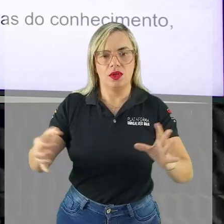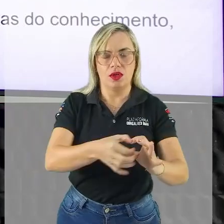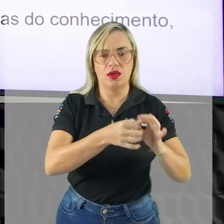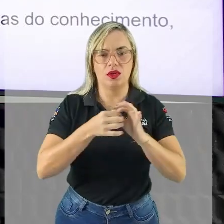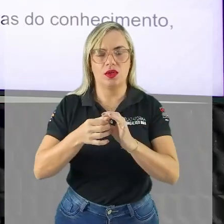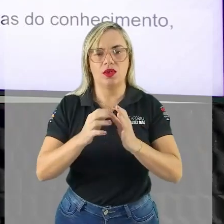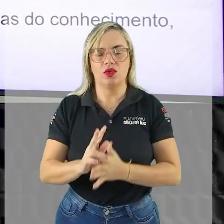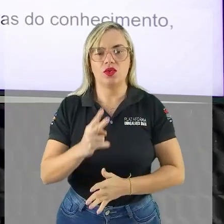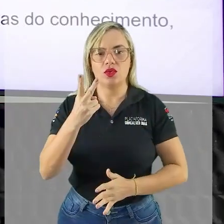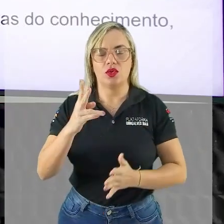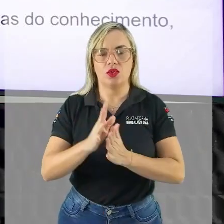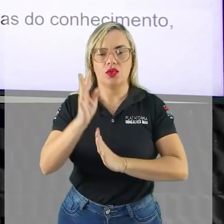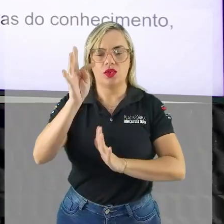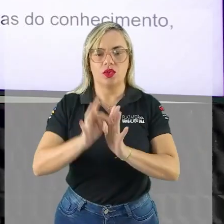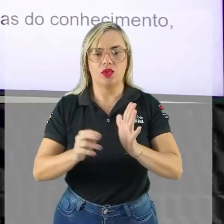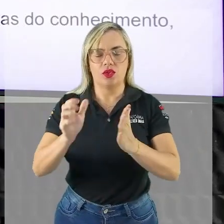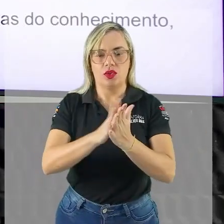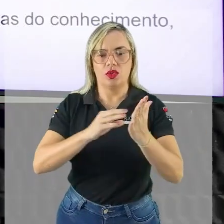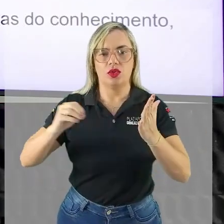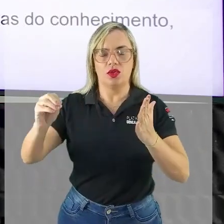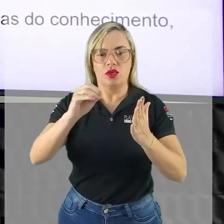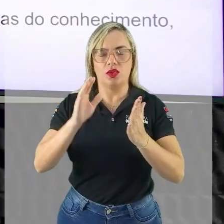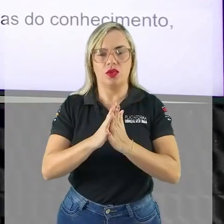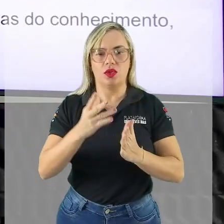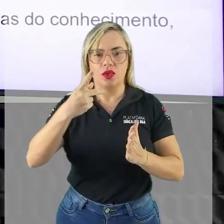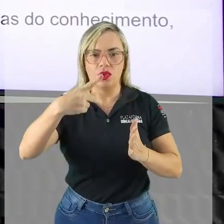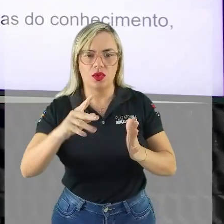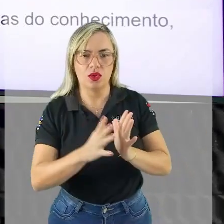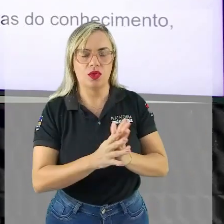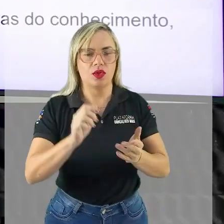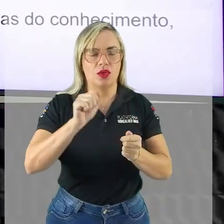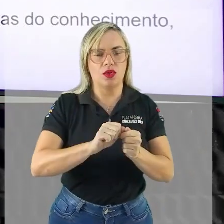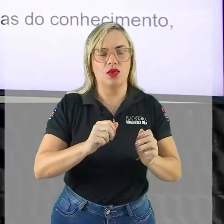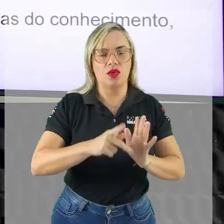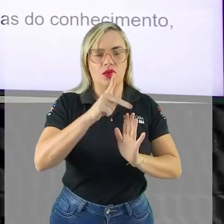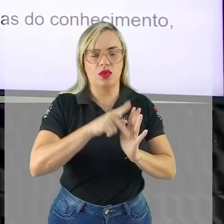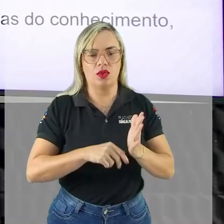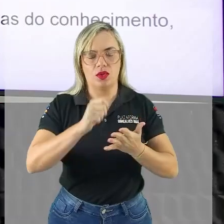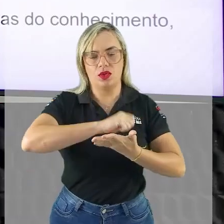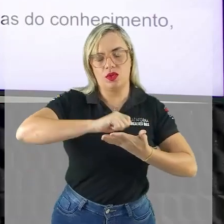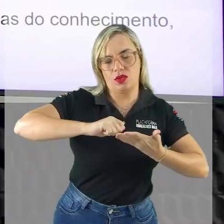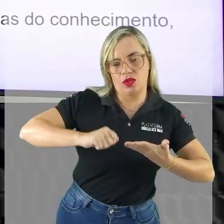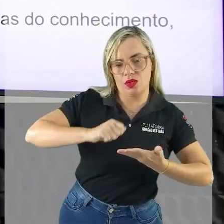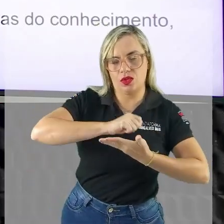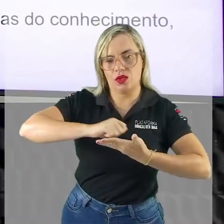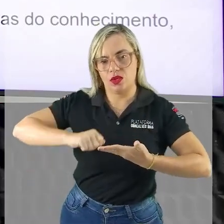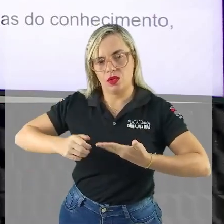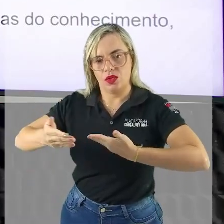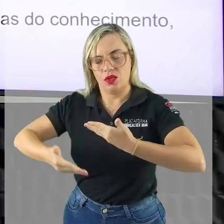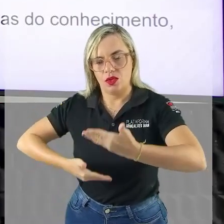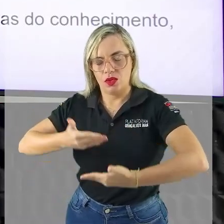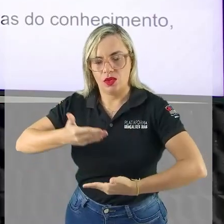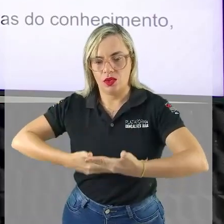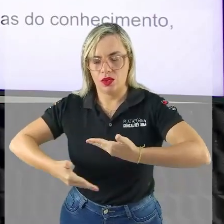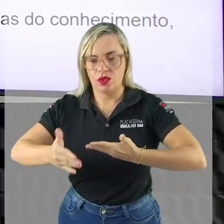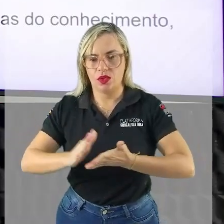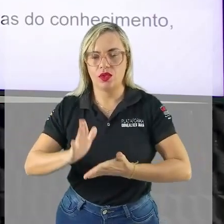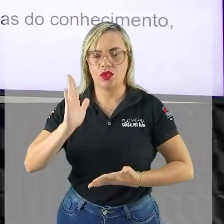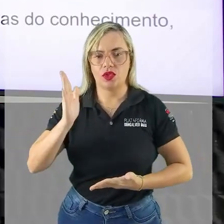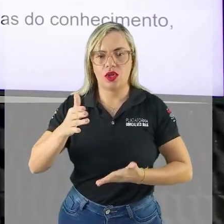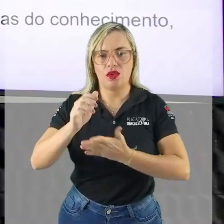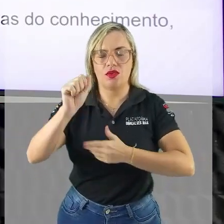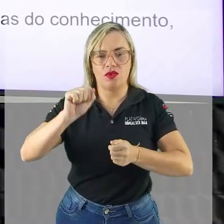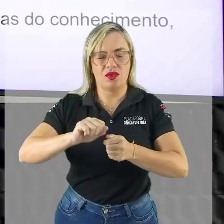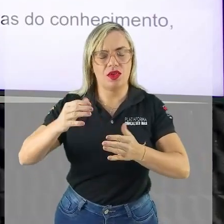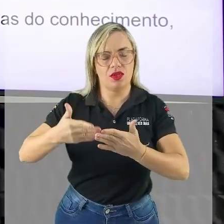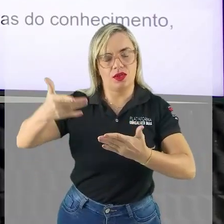intertextualidade. O seu texto, a sua produção textual, está conversando, está se conectando com algo já